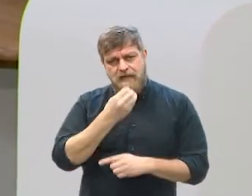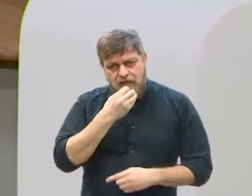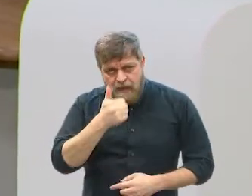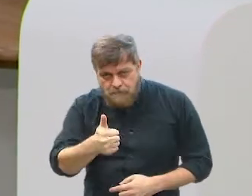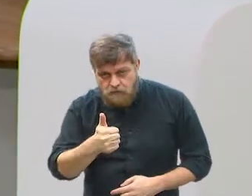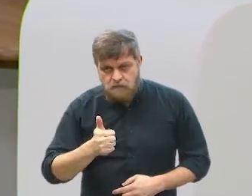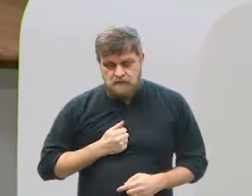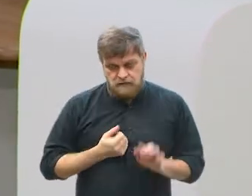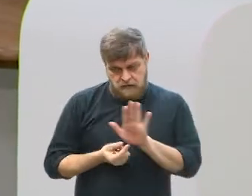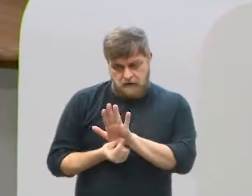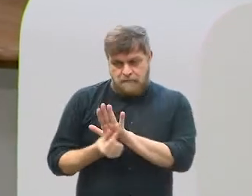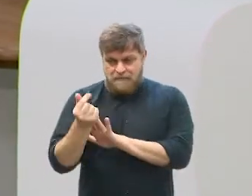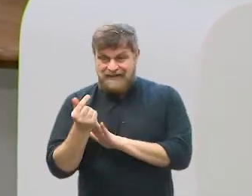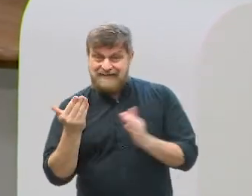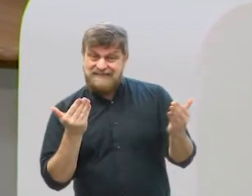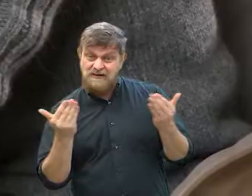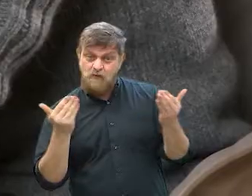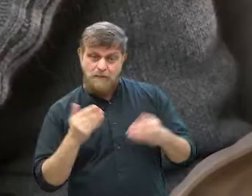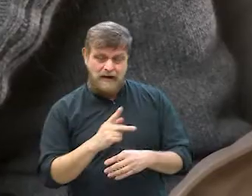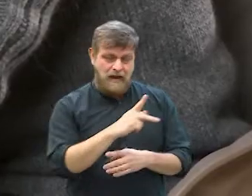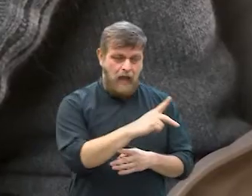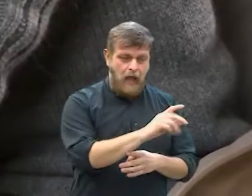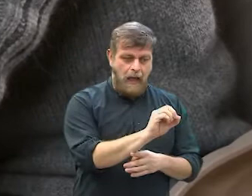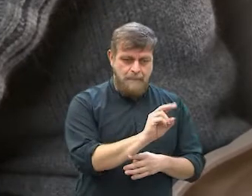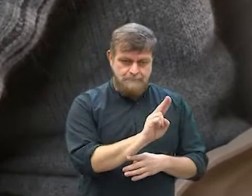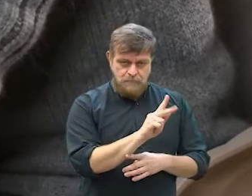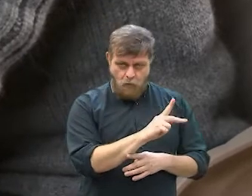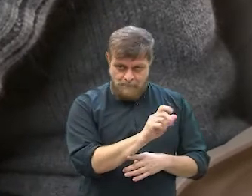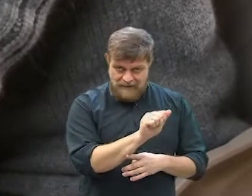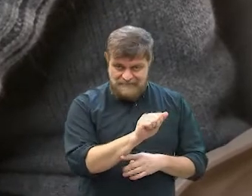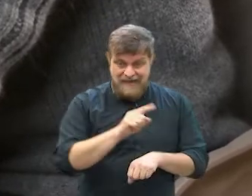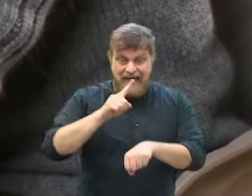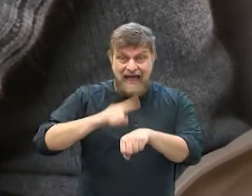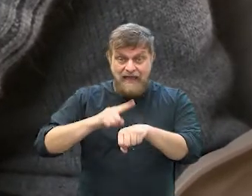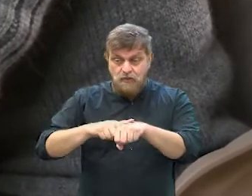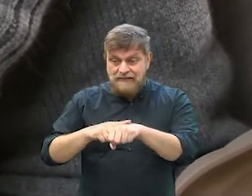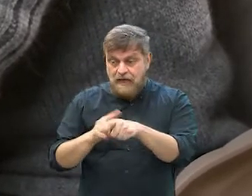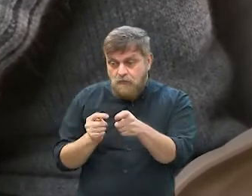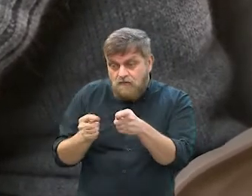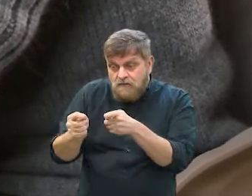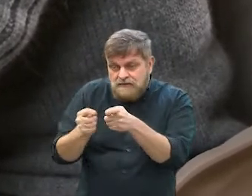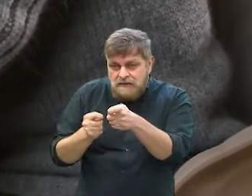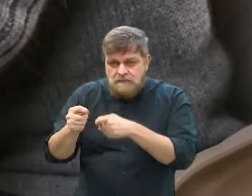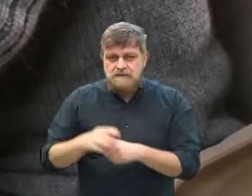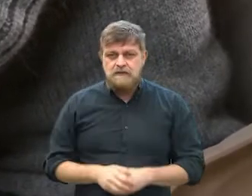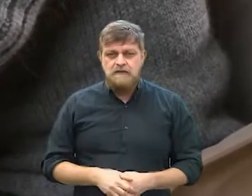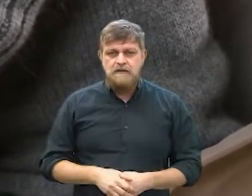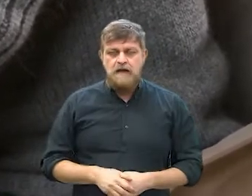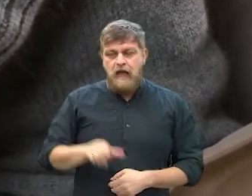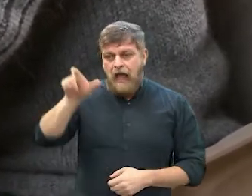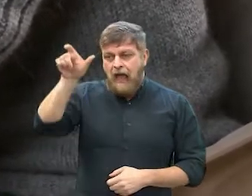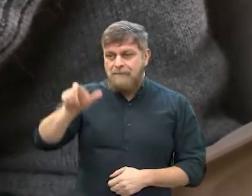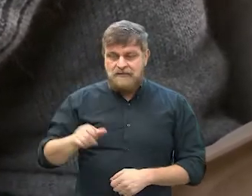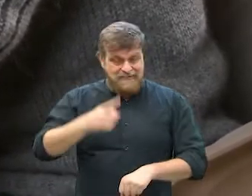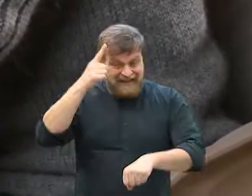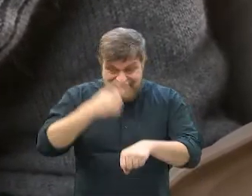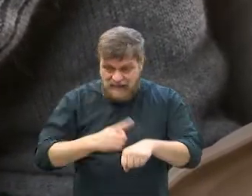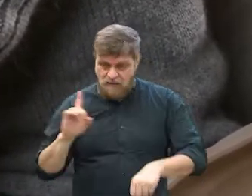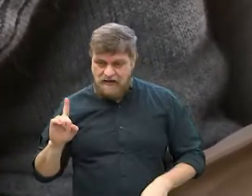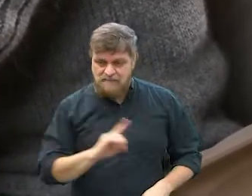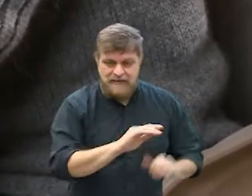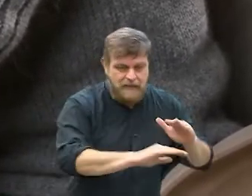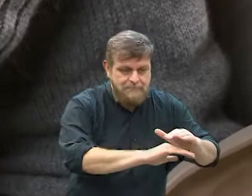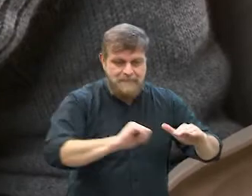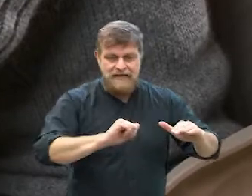rentabilidade é um pouquinho melhor que a poupança e você pode negociar prazo. A liquidez, ela não é imediata, porque você